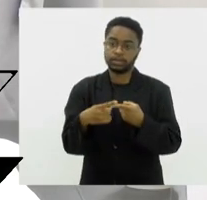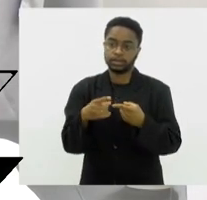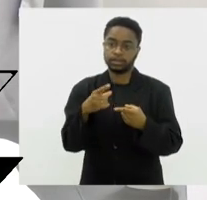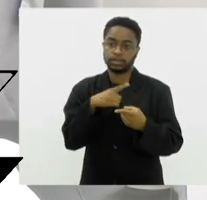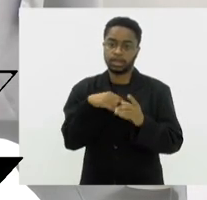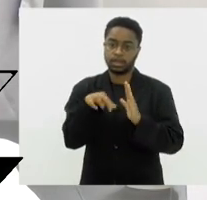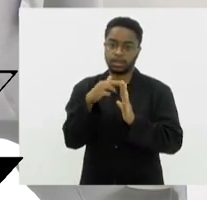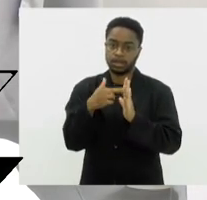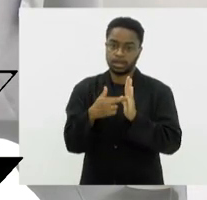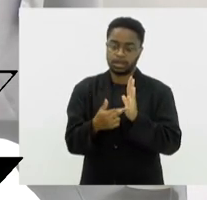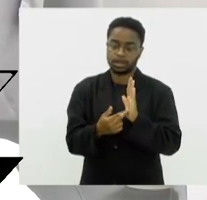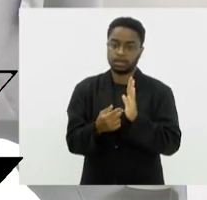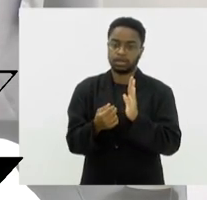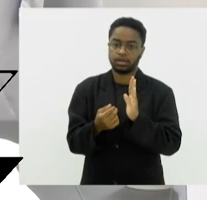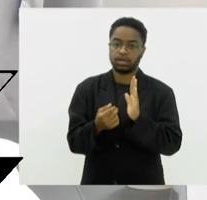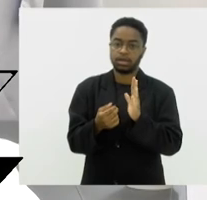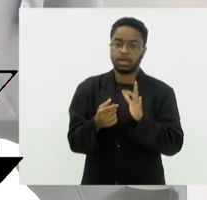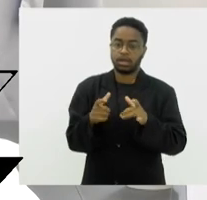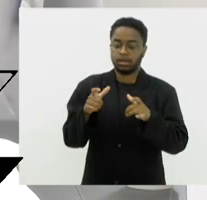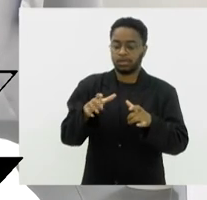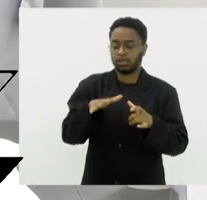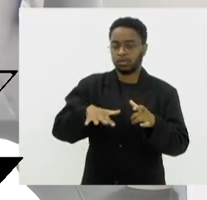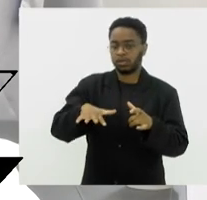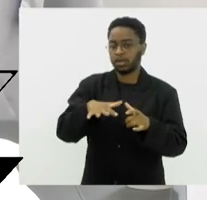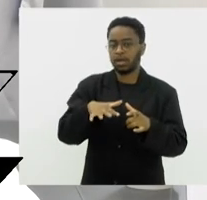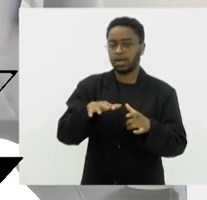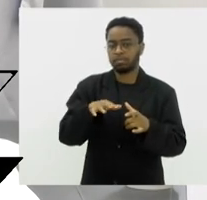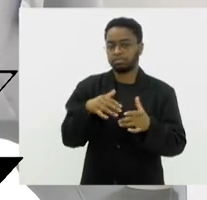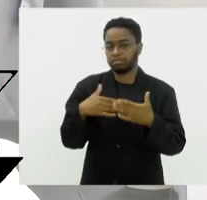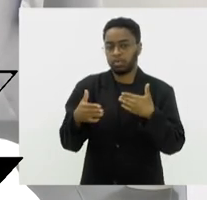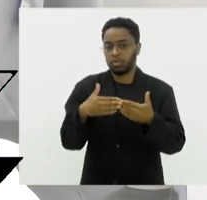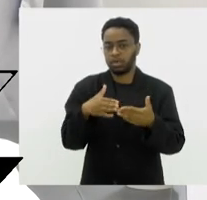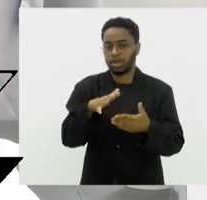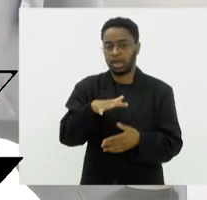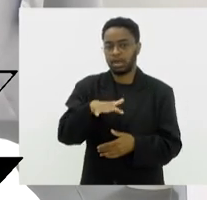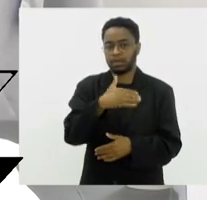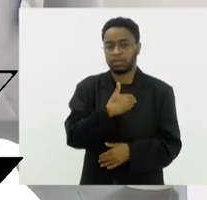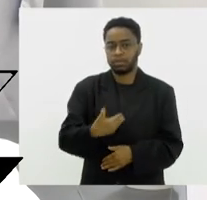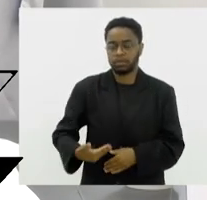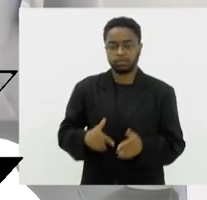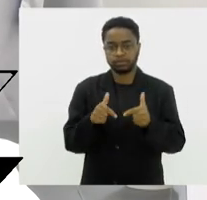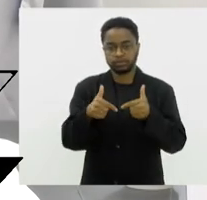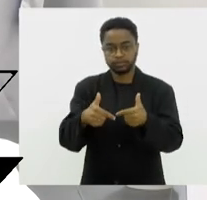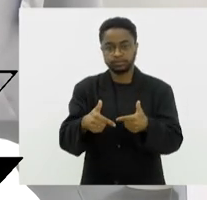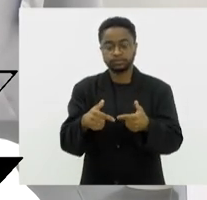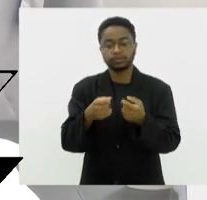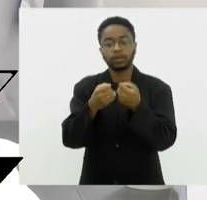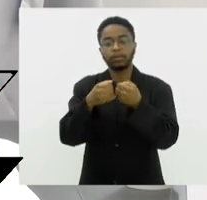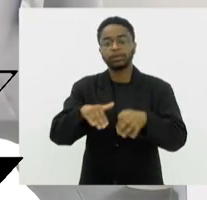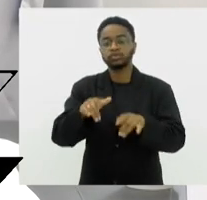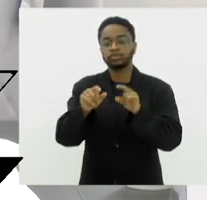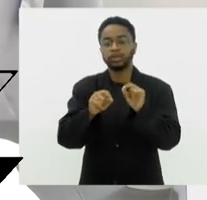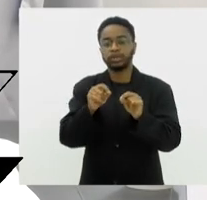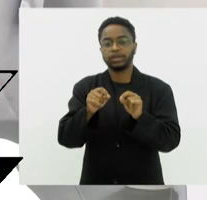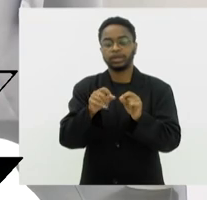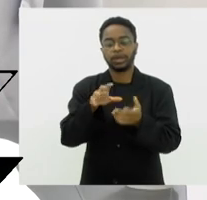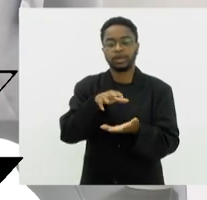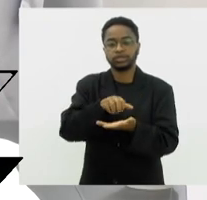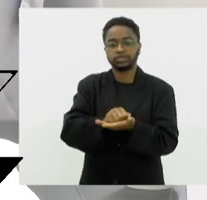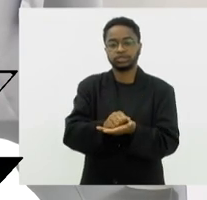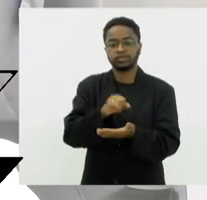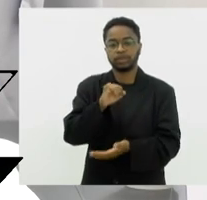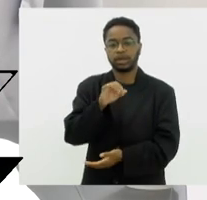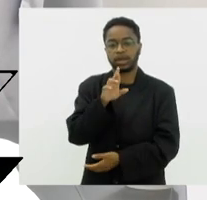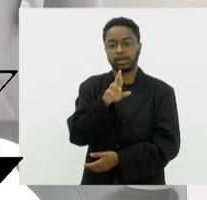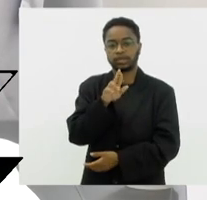seja feito a partir da secretaria qual for, ou de qualquer política pública que venha a ser feito, gera impacto nos registros de RGI.